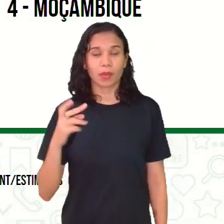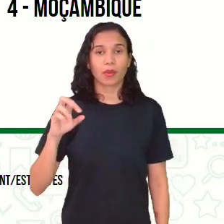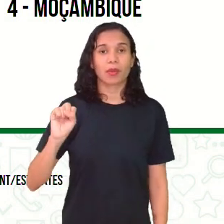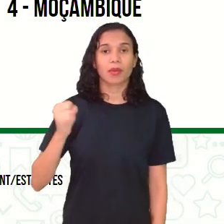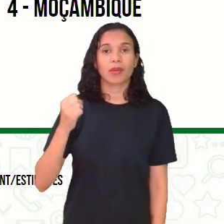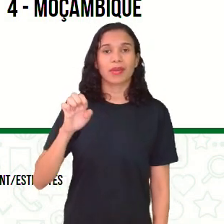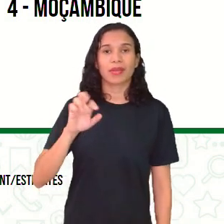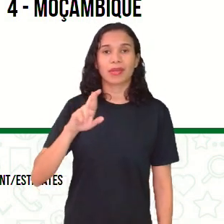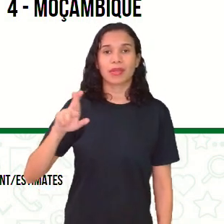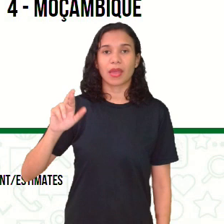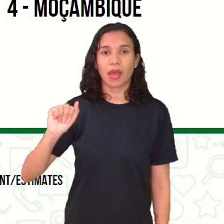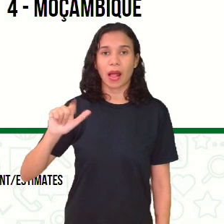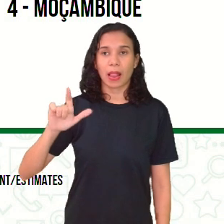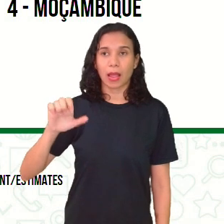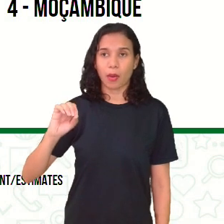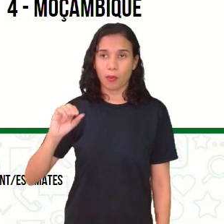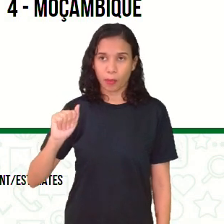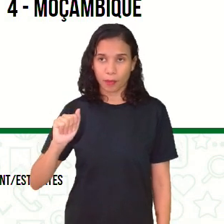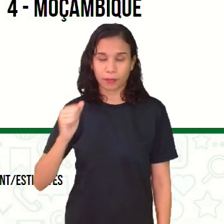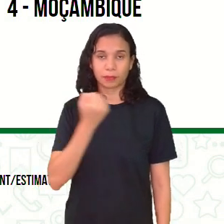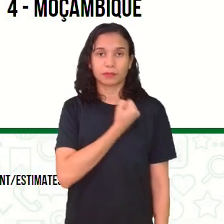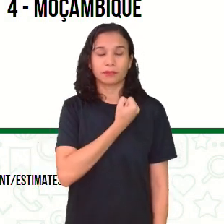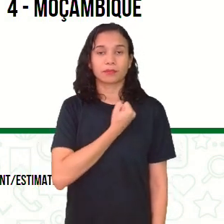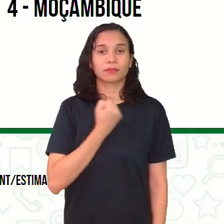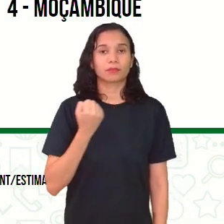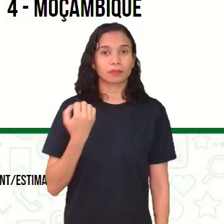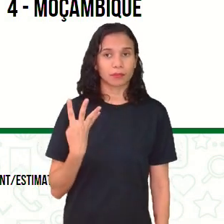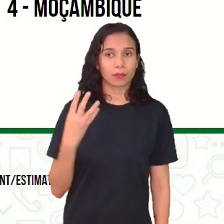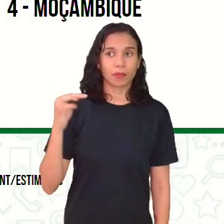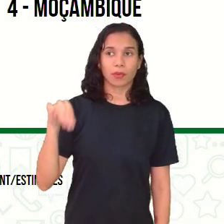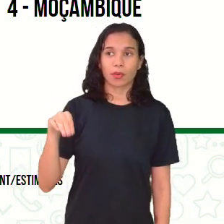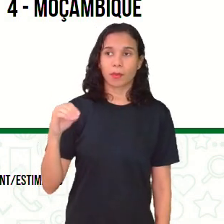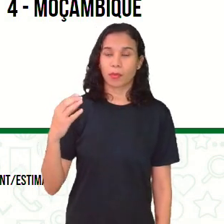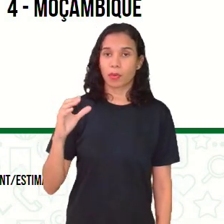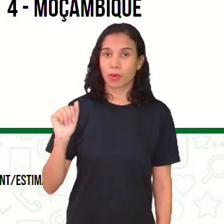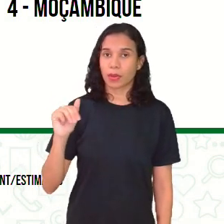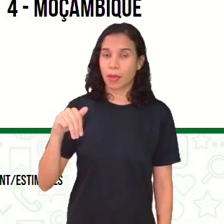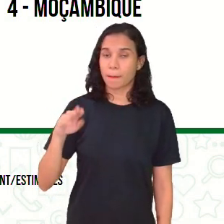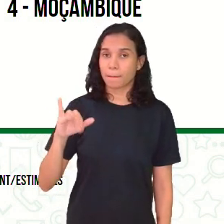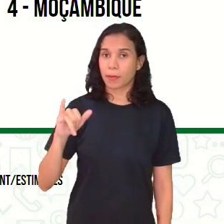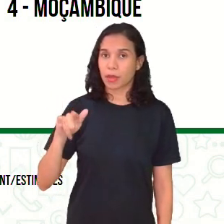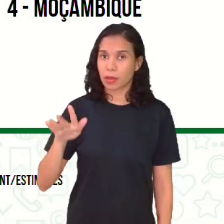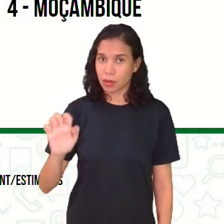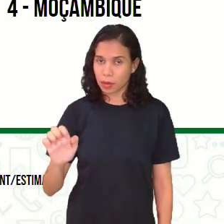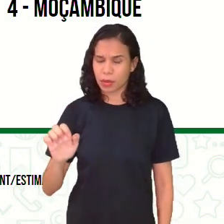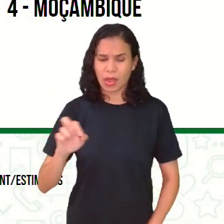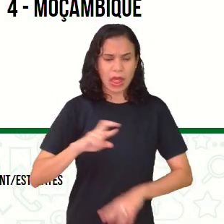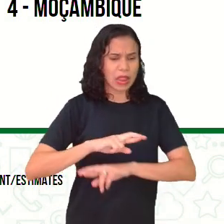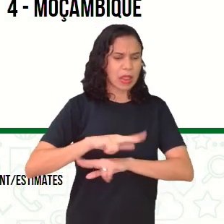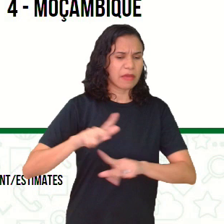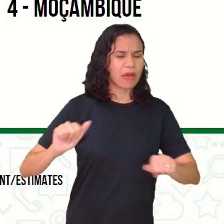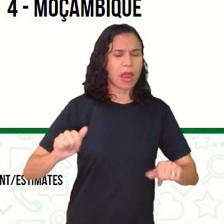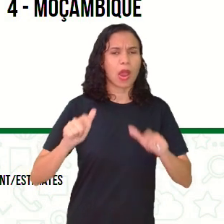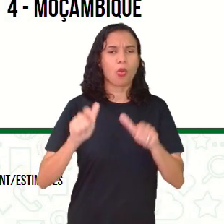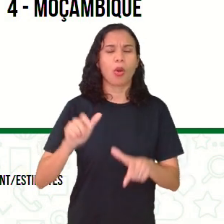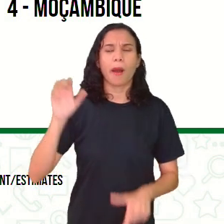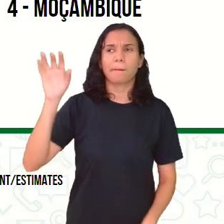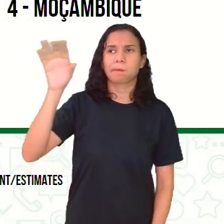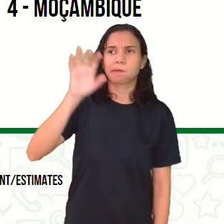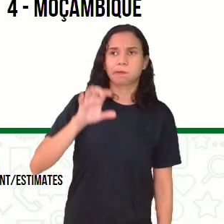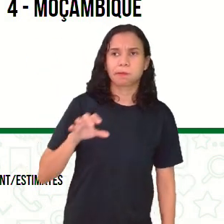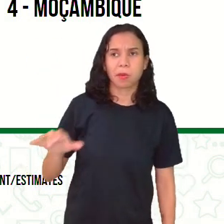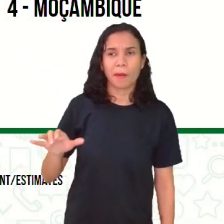Serra Leoa. Número 4, Moçambique. Vieram de outros locais? Vieram de muitos outros locais. Mas foram